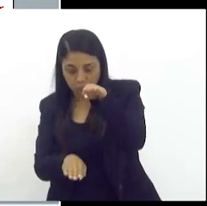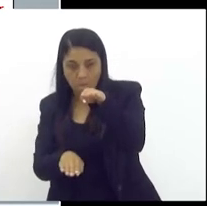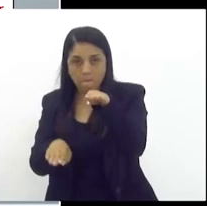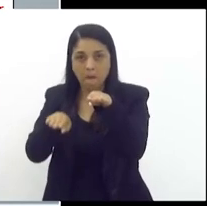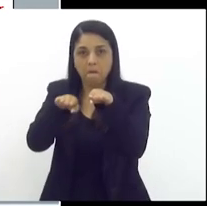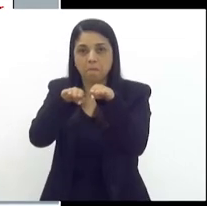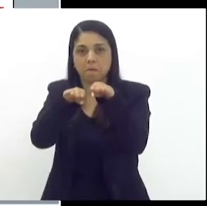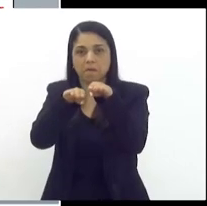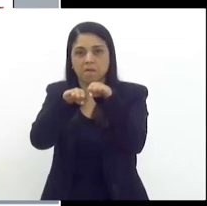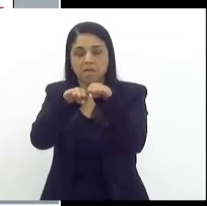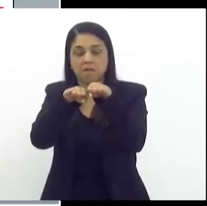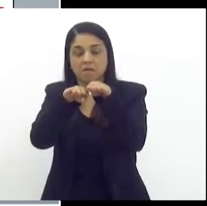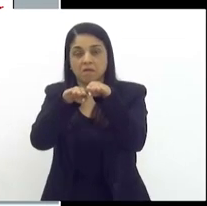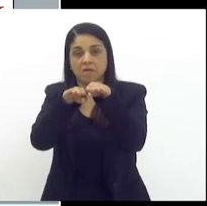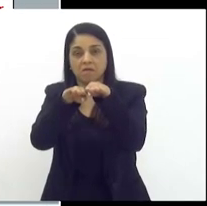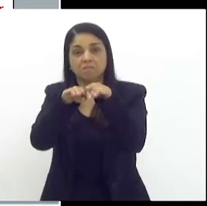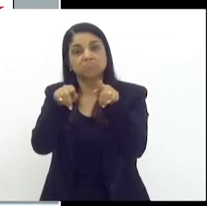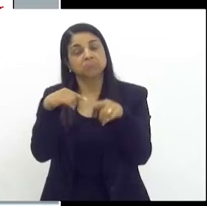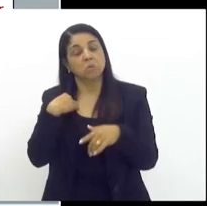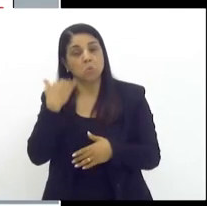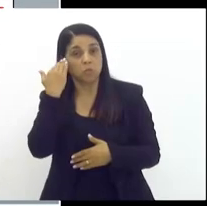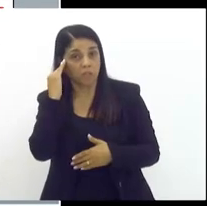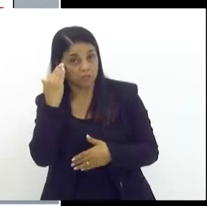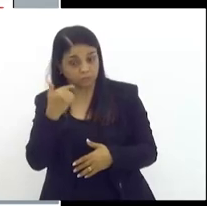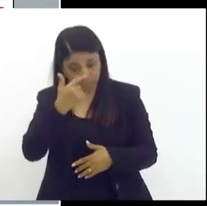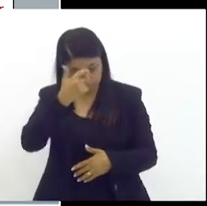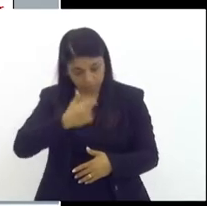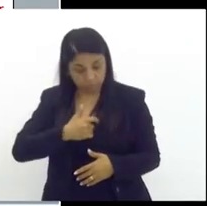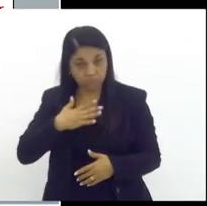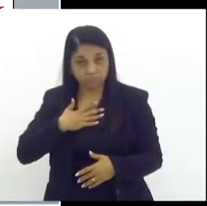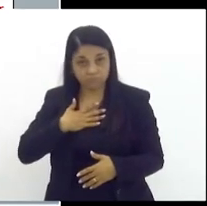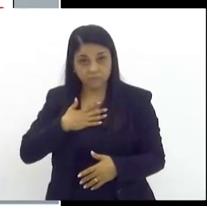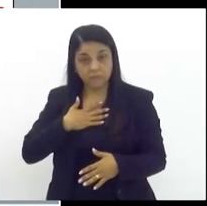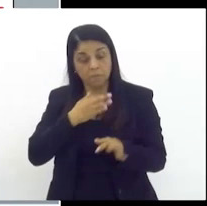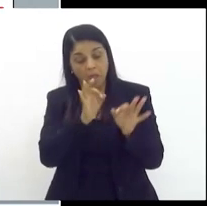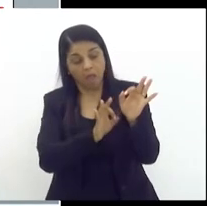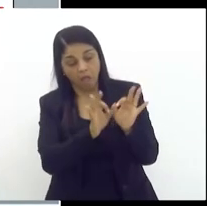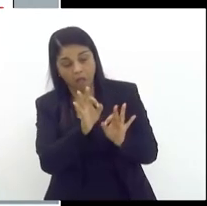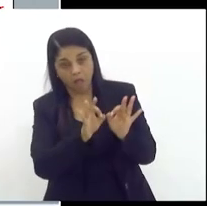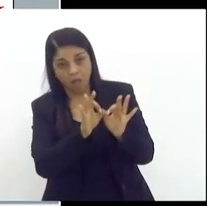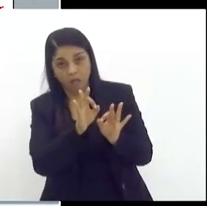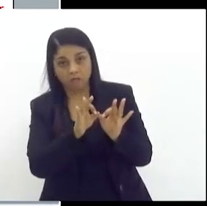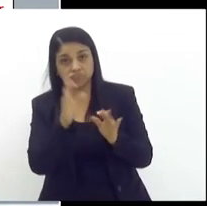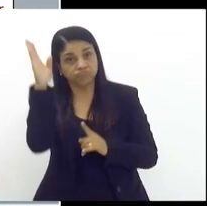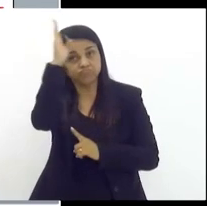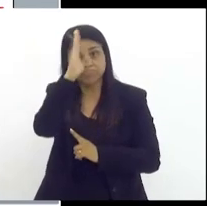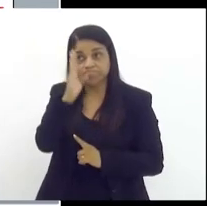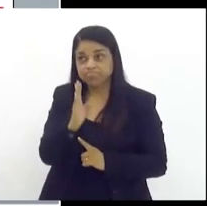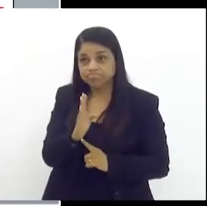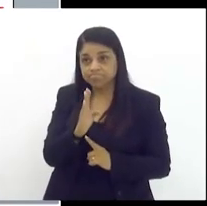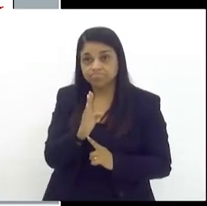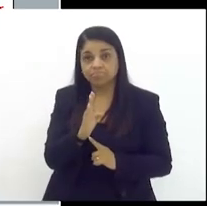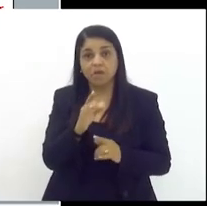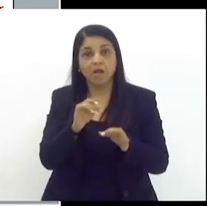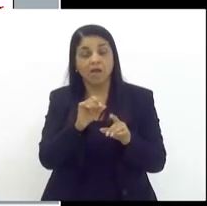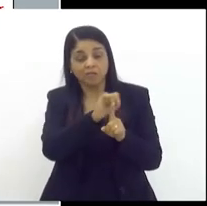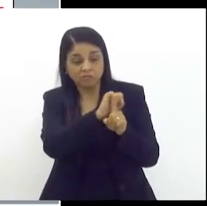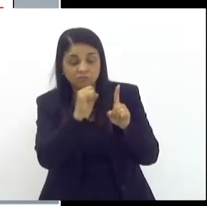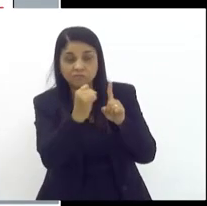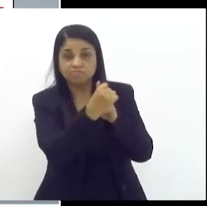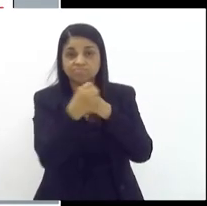desenvolvimento Regional redução desigualdade no entendimento ela tem que ter um plano nacional de desenvolvimento econômico e social senão cada